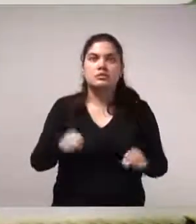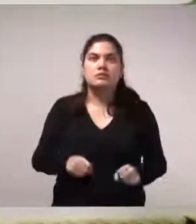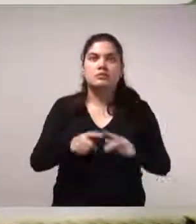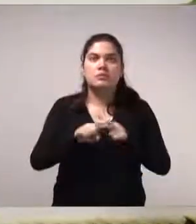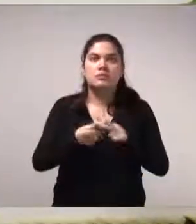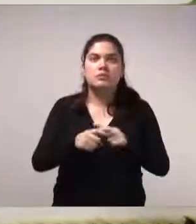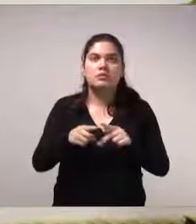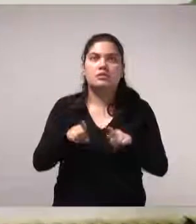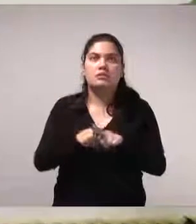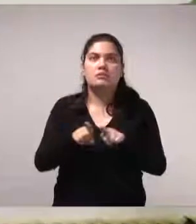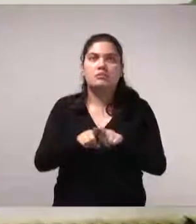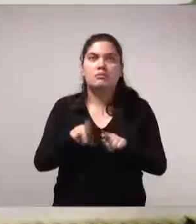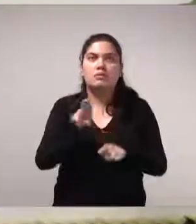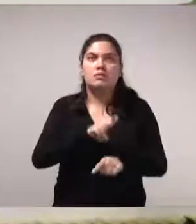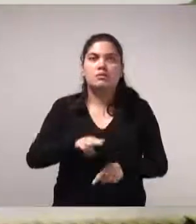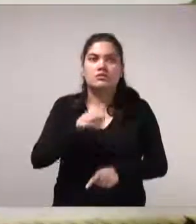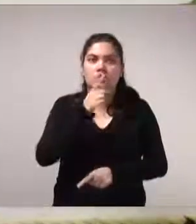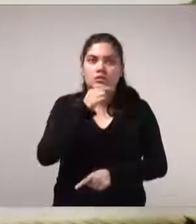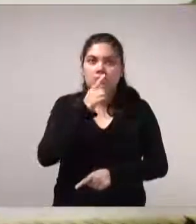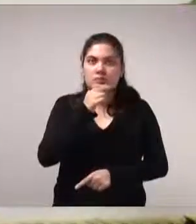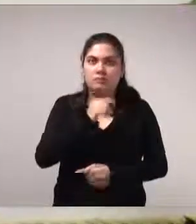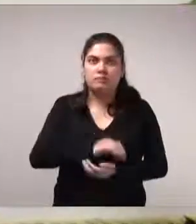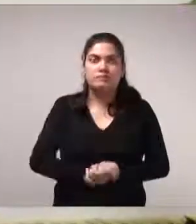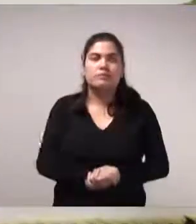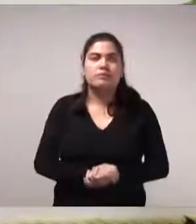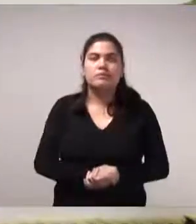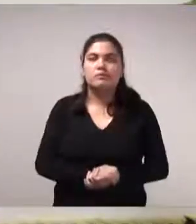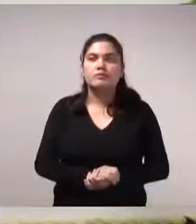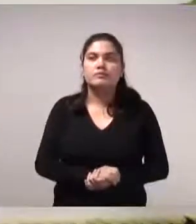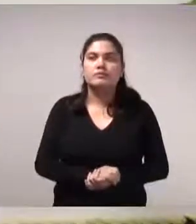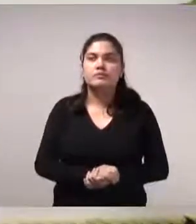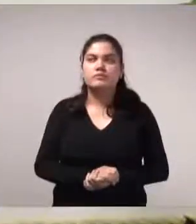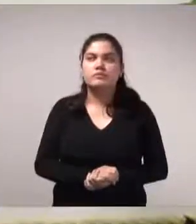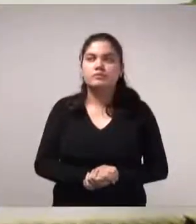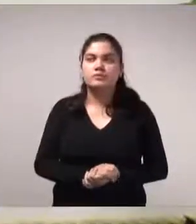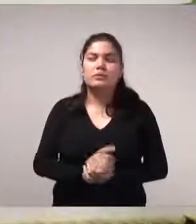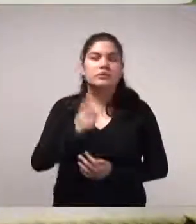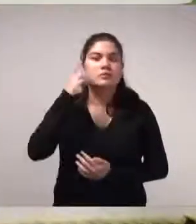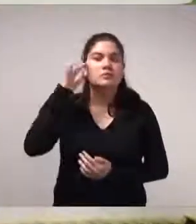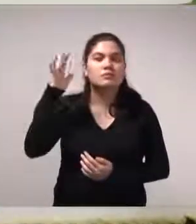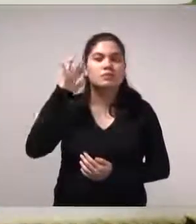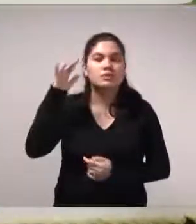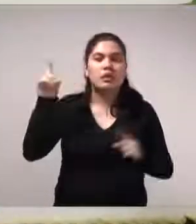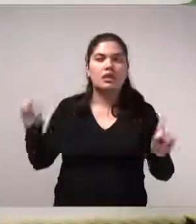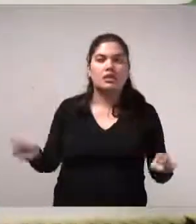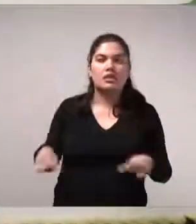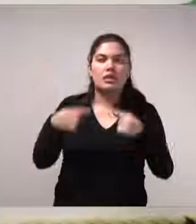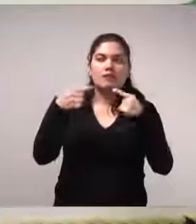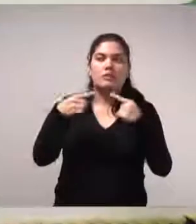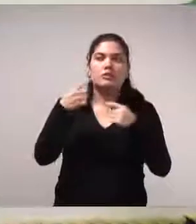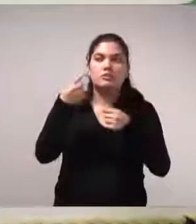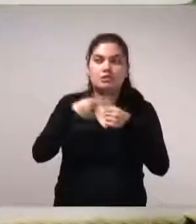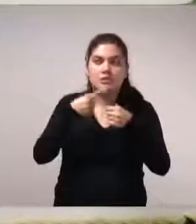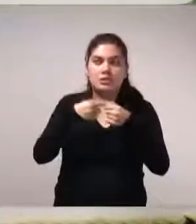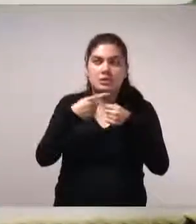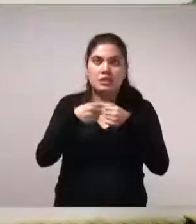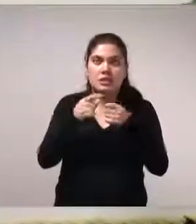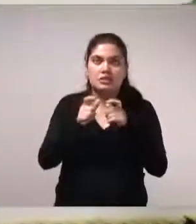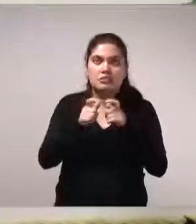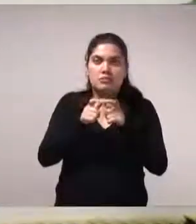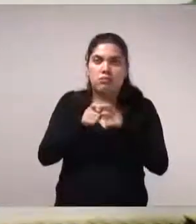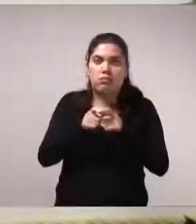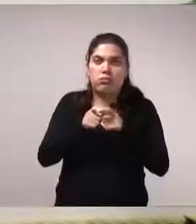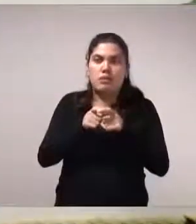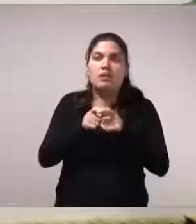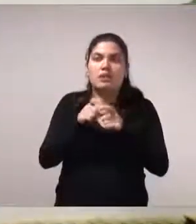recursos hídricos. É importante imaginar o desafio de uma pequena cidade que lida com